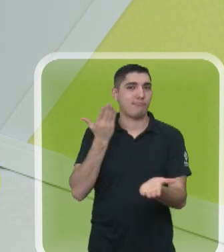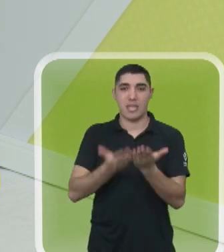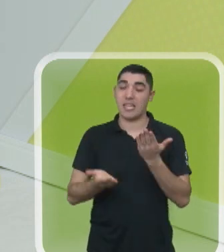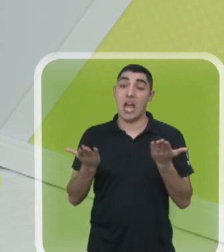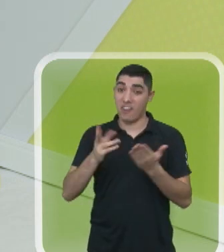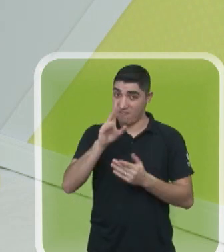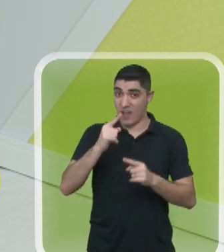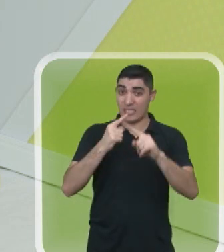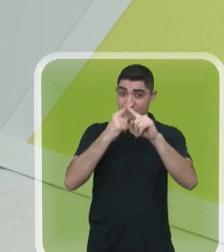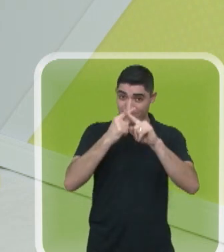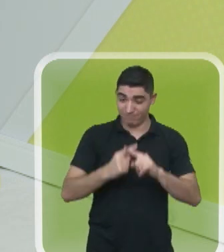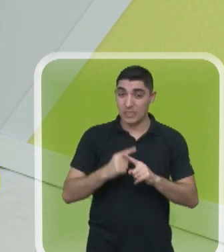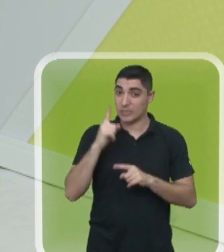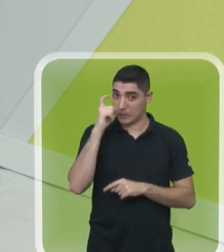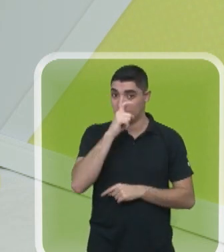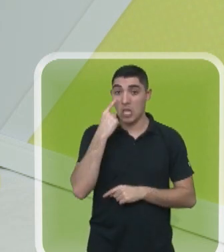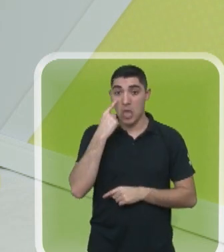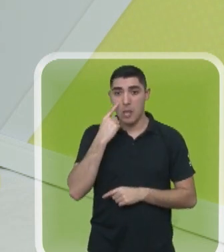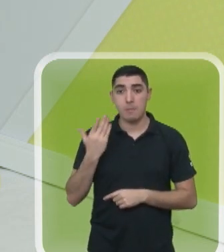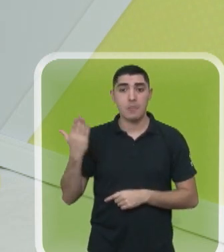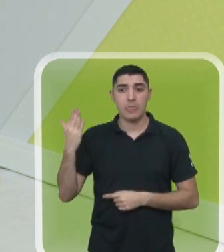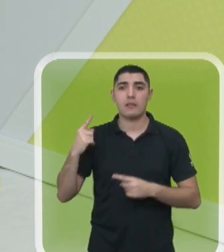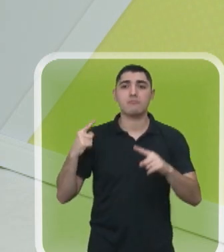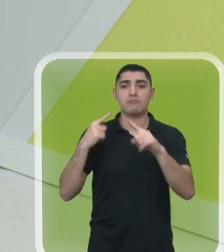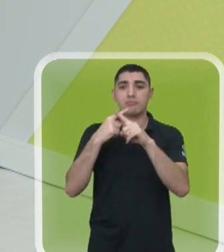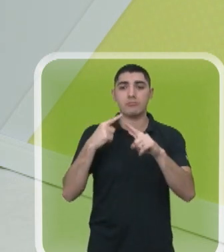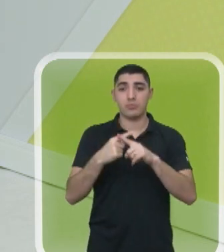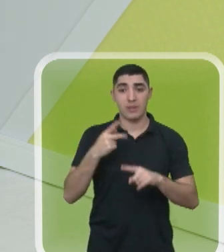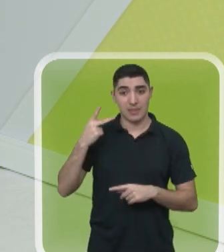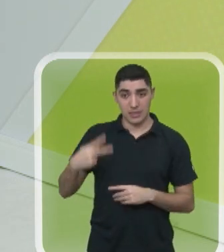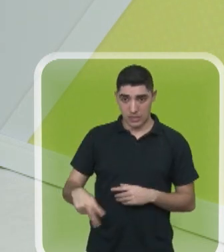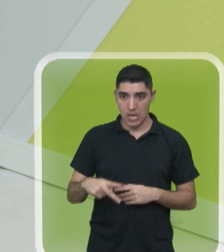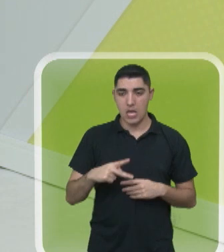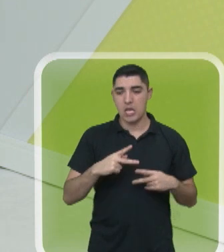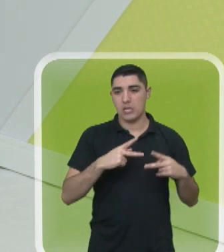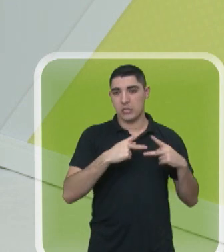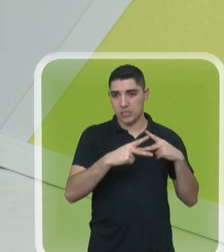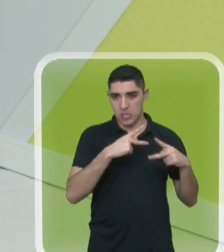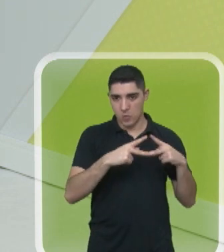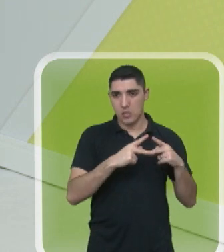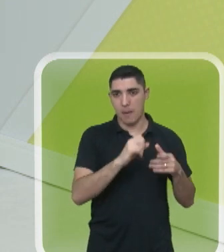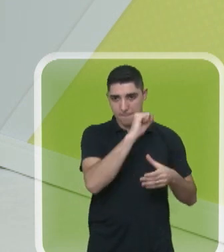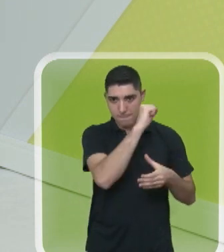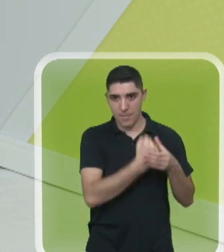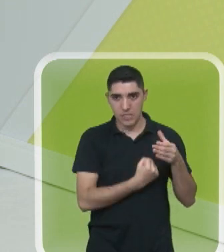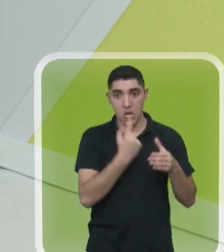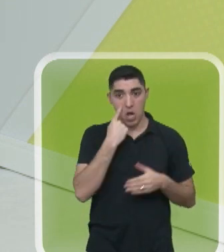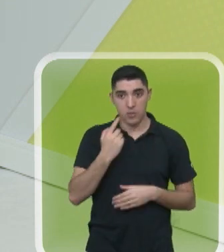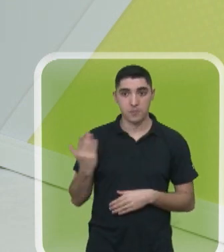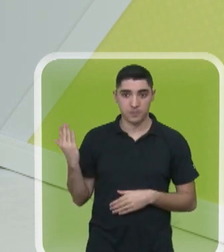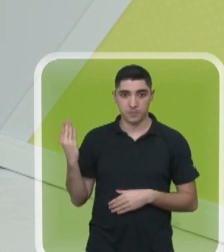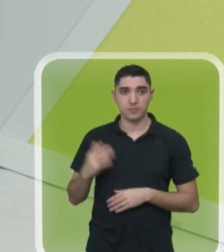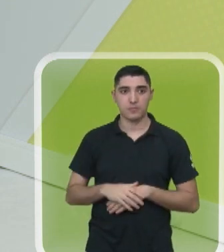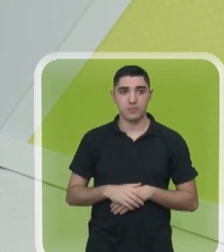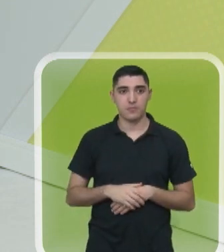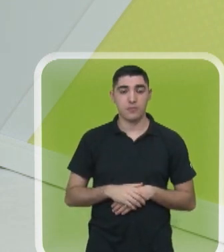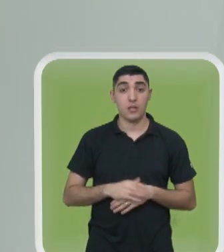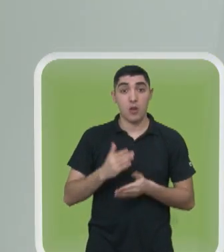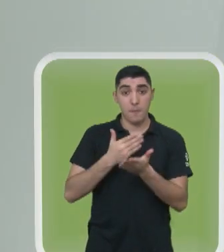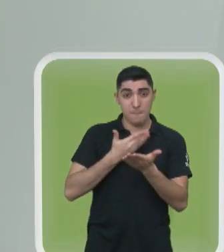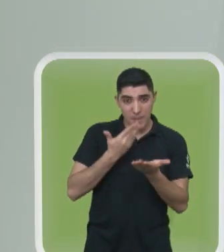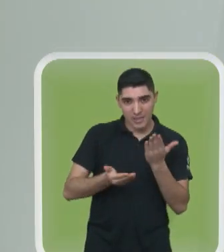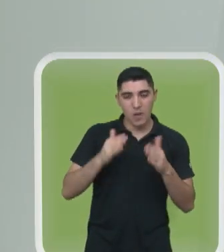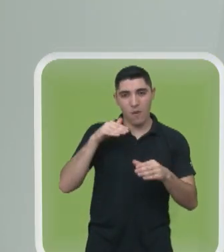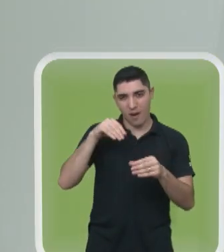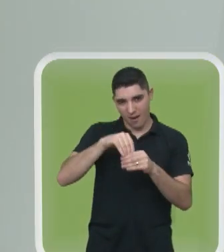tabela de classificação mais para frente. Vamos ver primeiro os jogos, a campanha do São José dentro desse campeonato até agora. Estreou perdendo em casa para